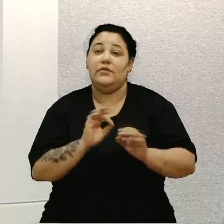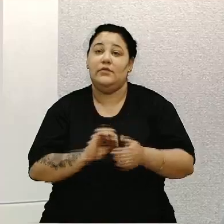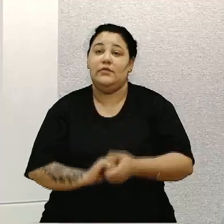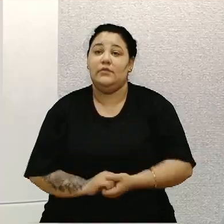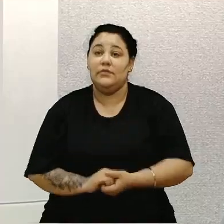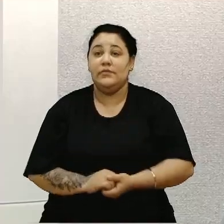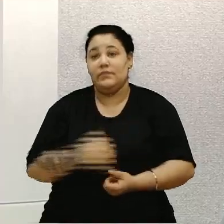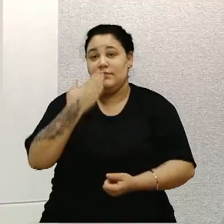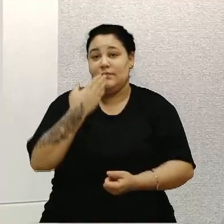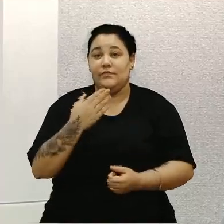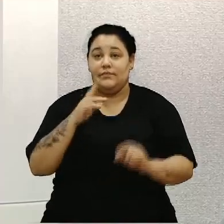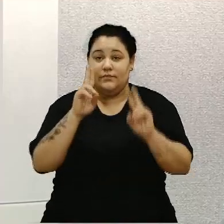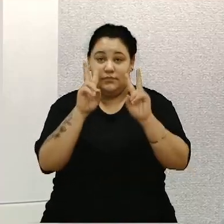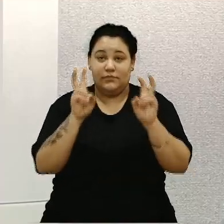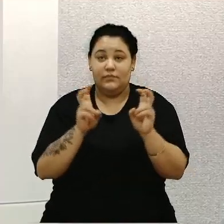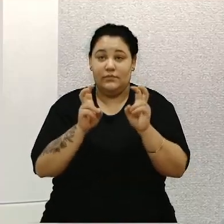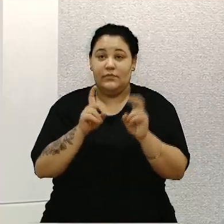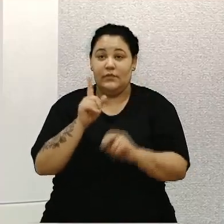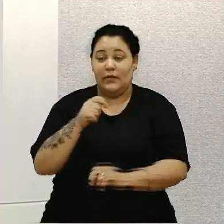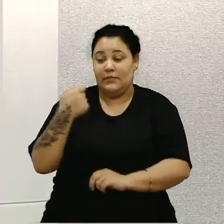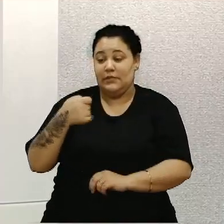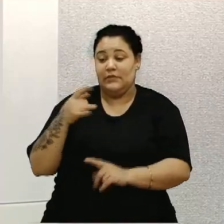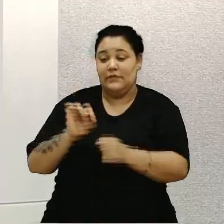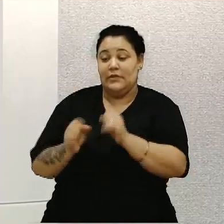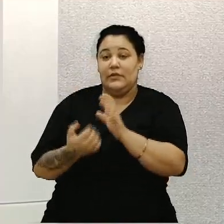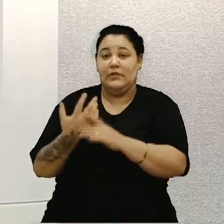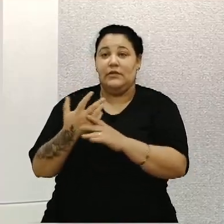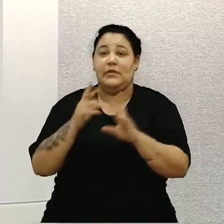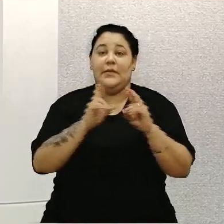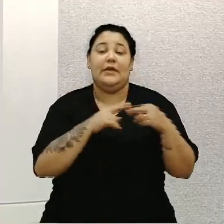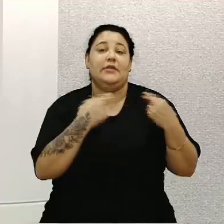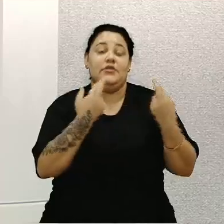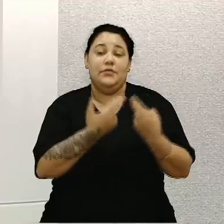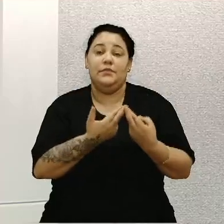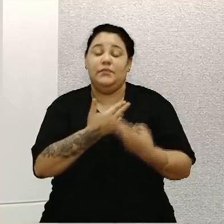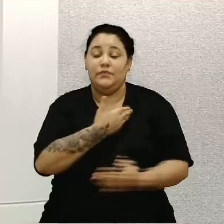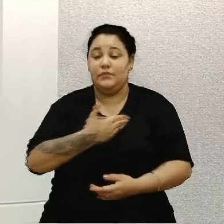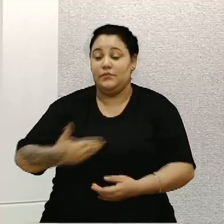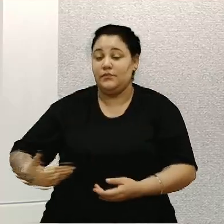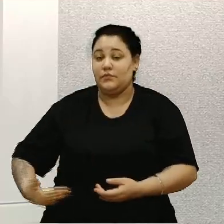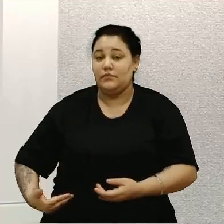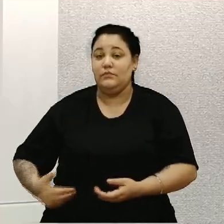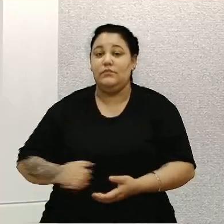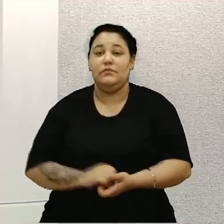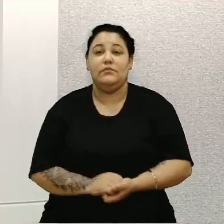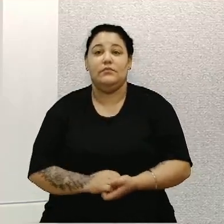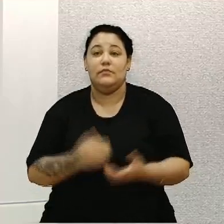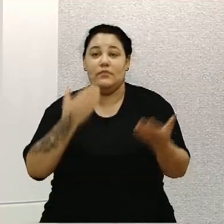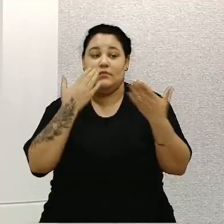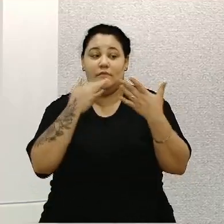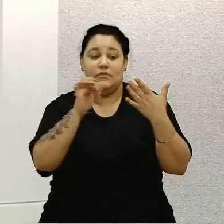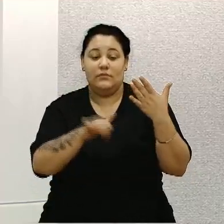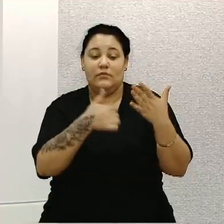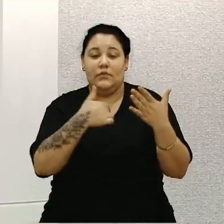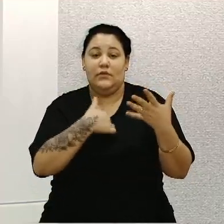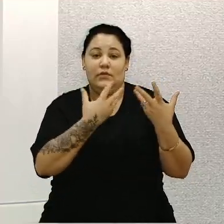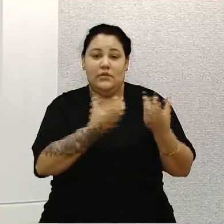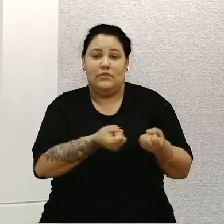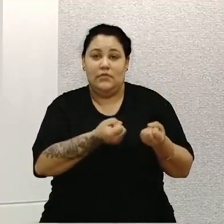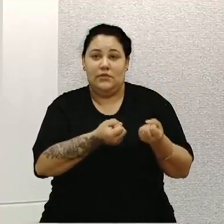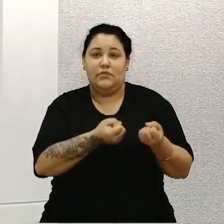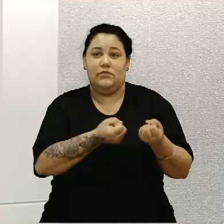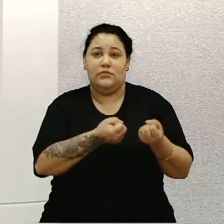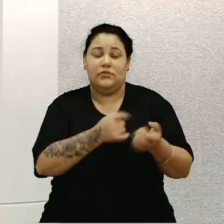pedi sobre se era necessário ou não fazer uma audiência pública para avaliar ele, tá? Eu recebi um parecer